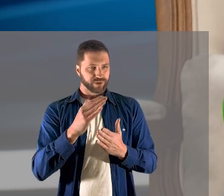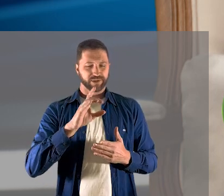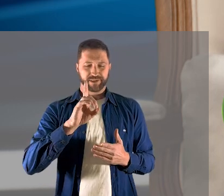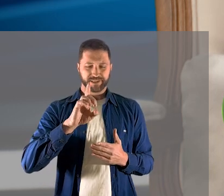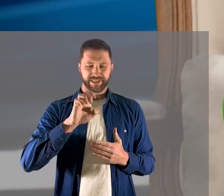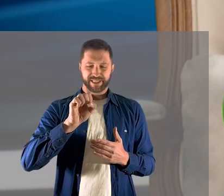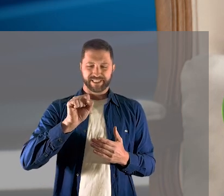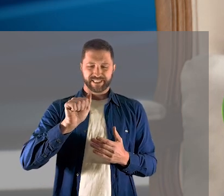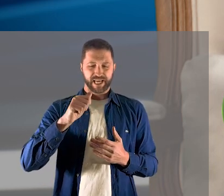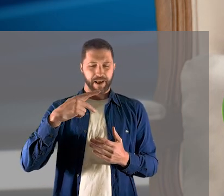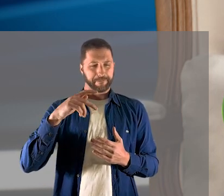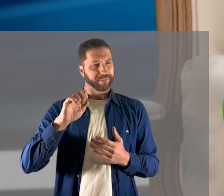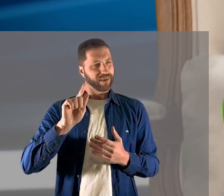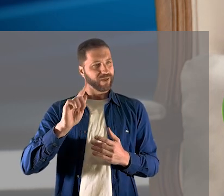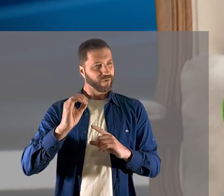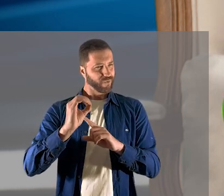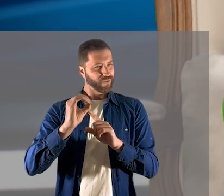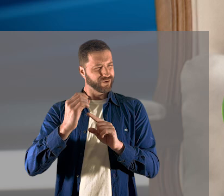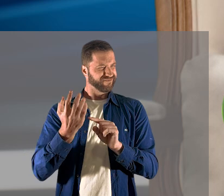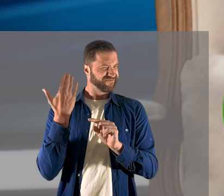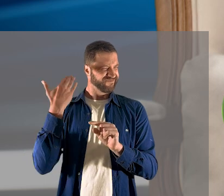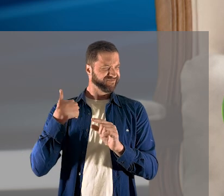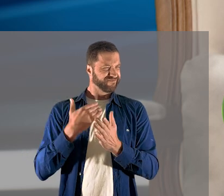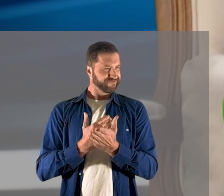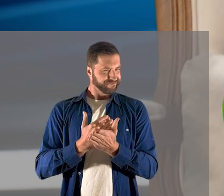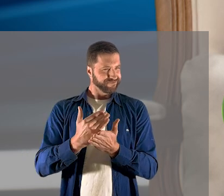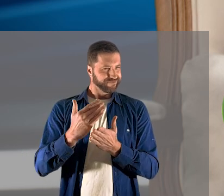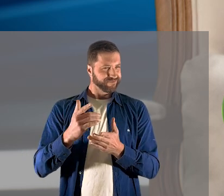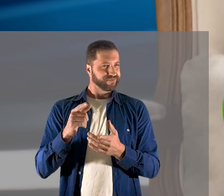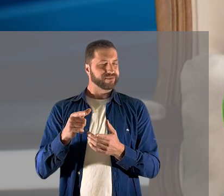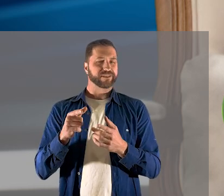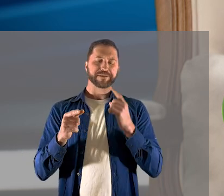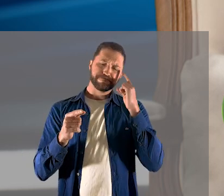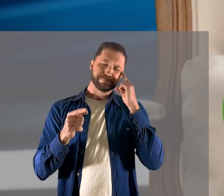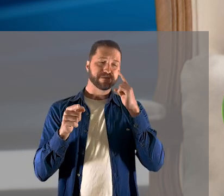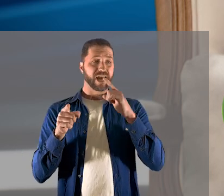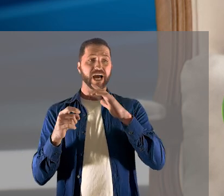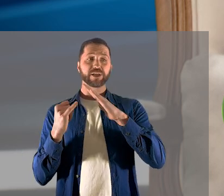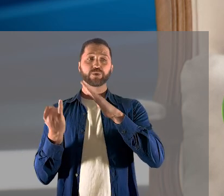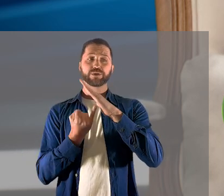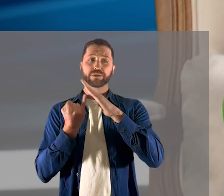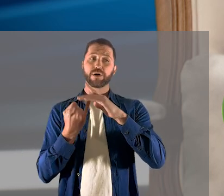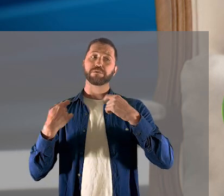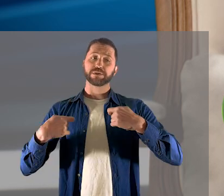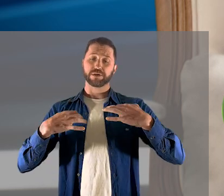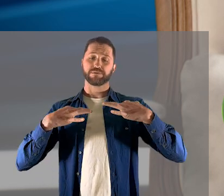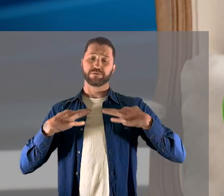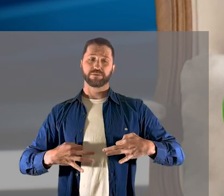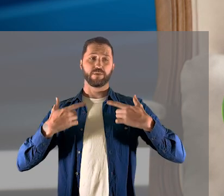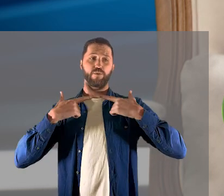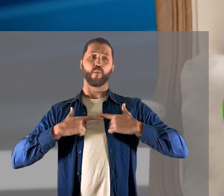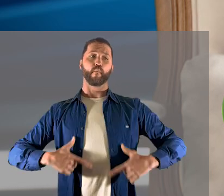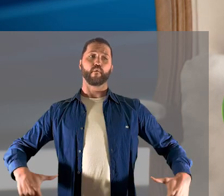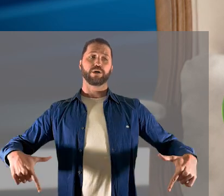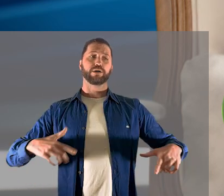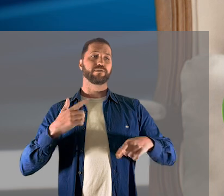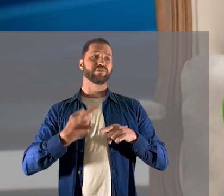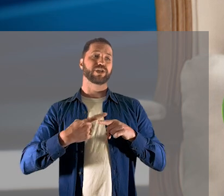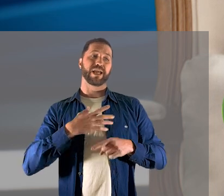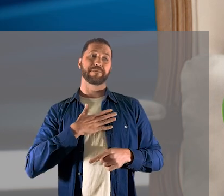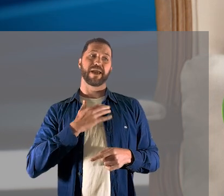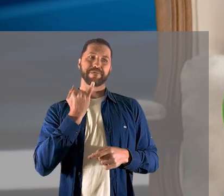fiz o desapego né quando a gente criou eu pensava gente mas tem que ser uma instituição uma instituição que seja